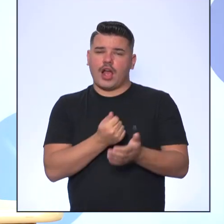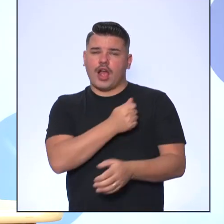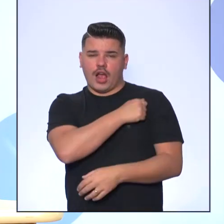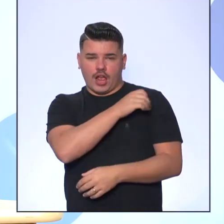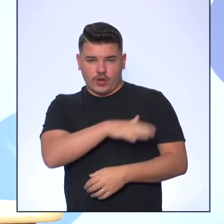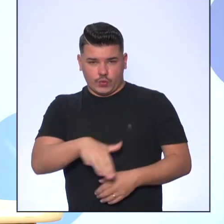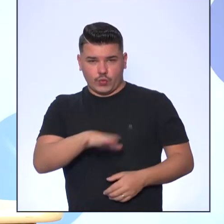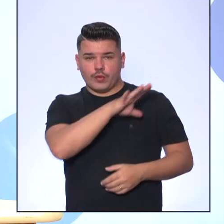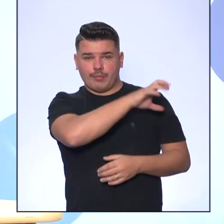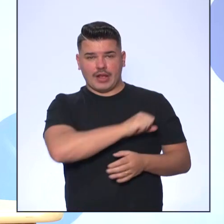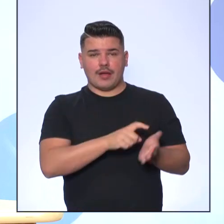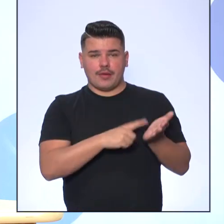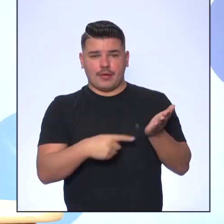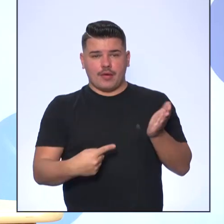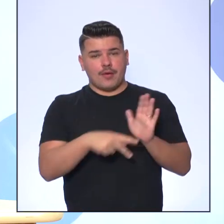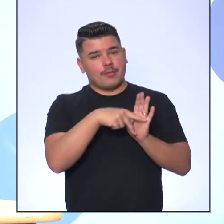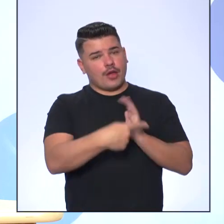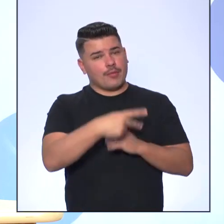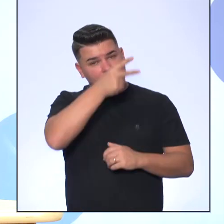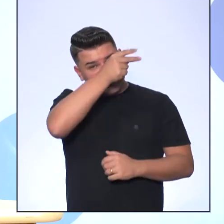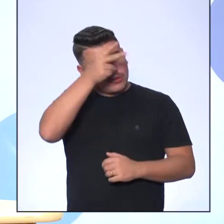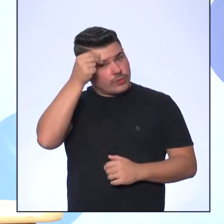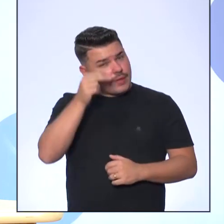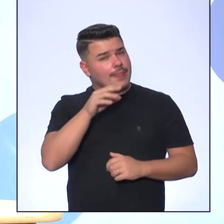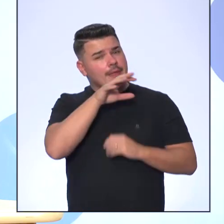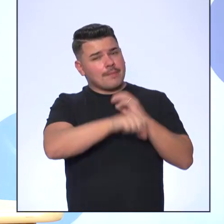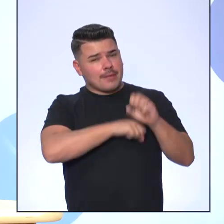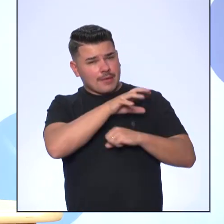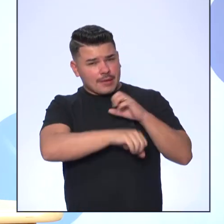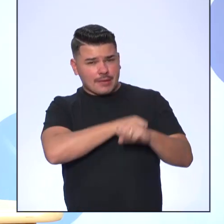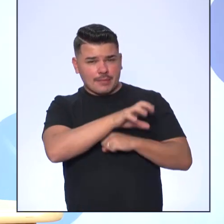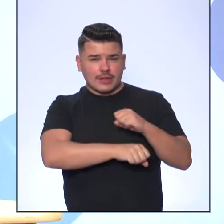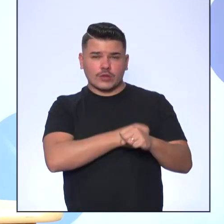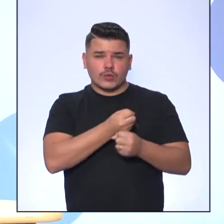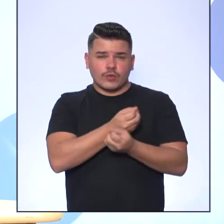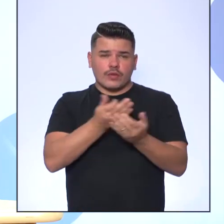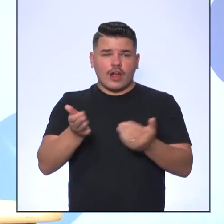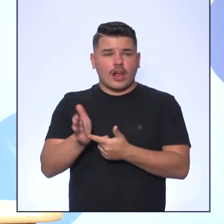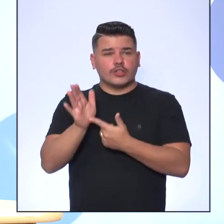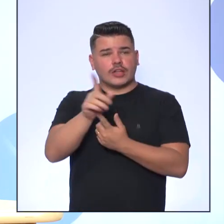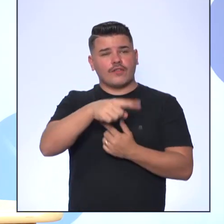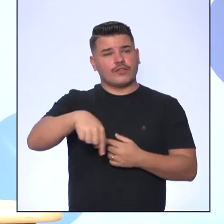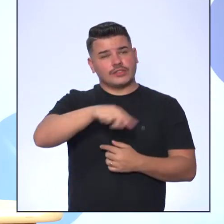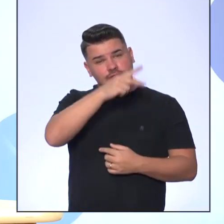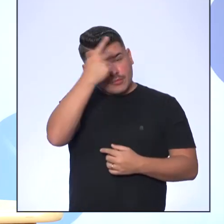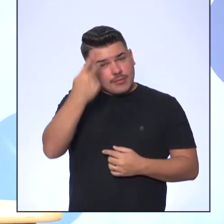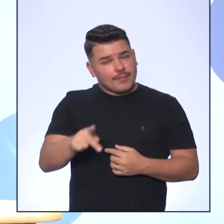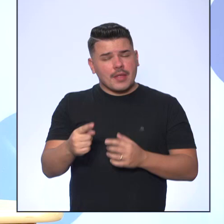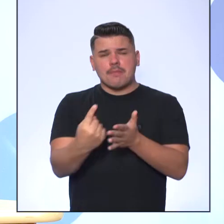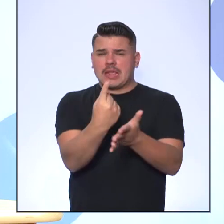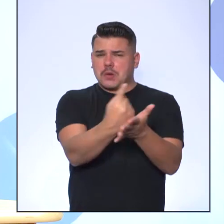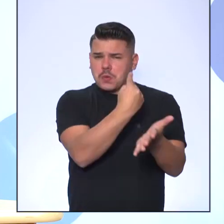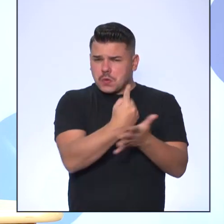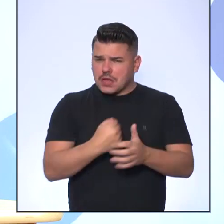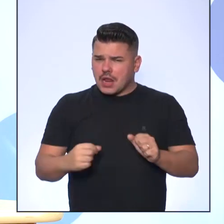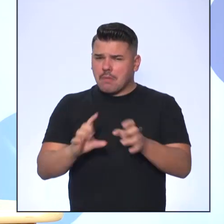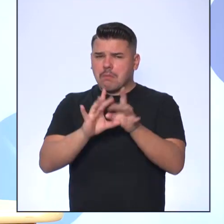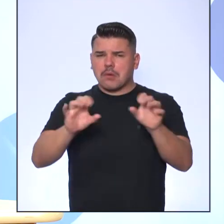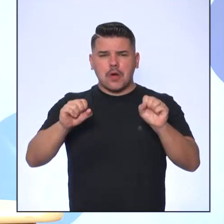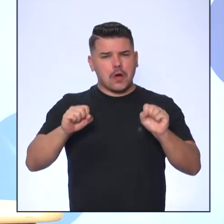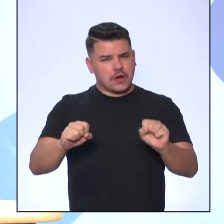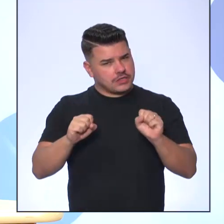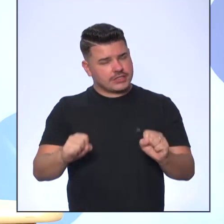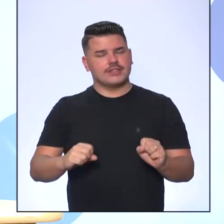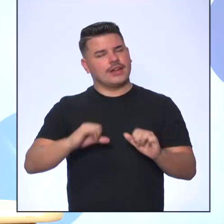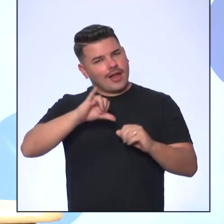facilitar o trabalho, coloque no chat, né? O Isaac vai ser a voz de vocês, coloque no chat algumas perguntas, tal. Então, faça